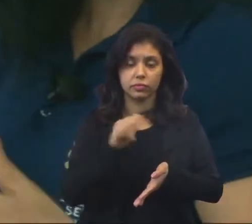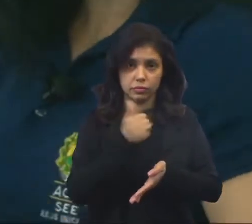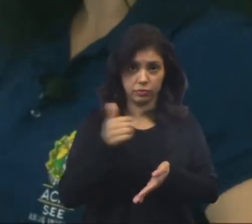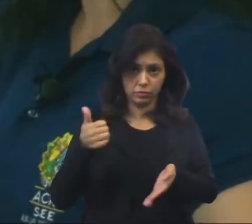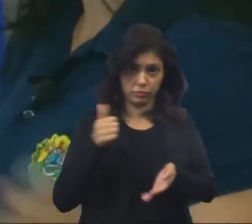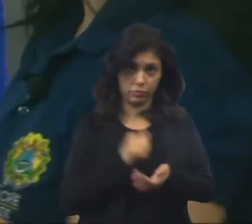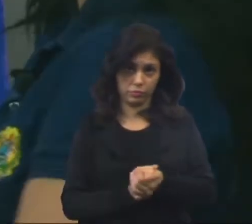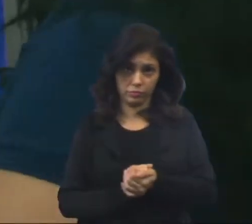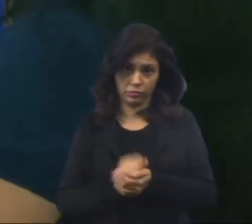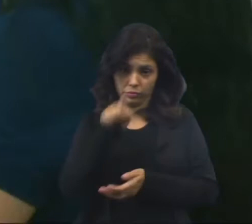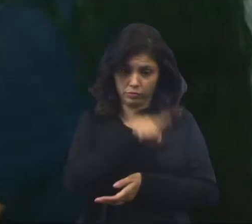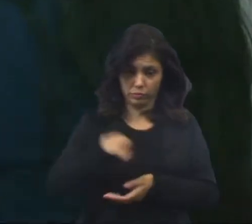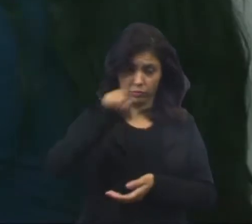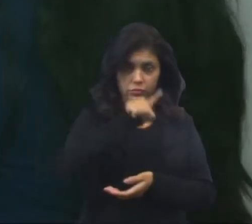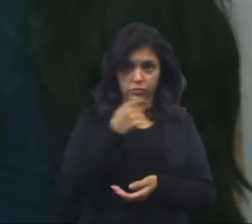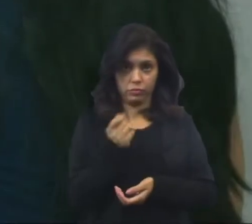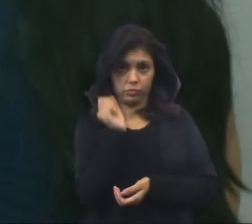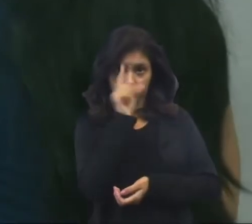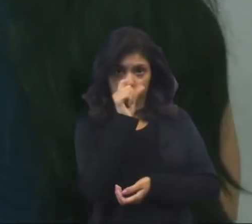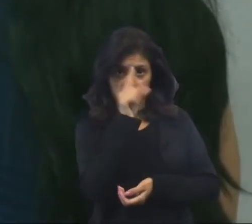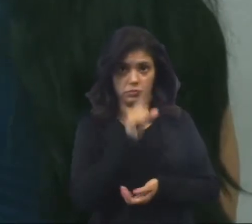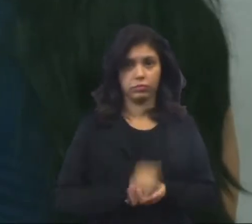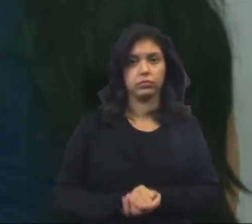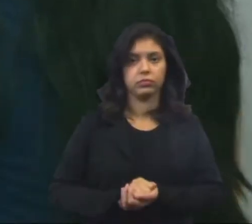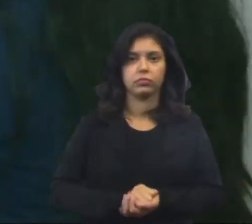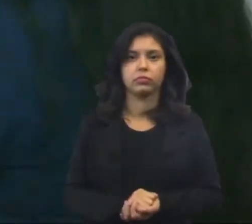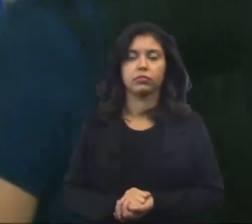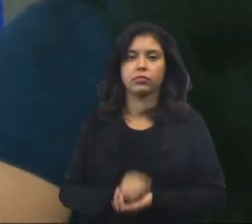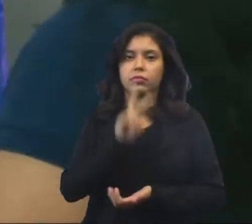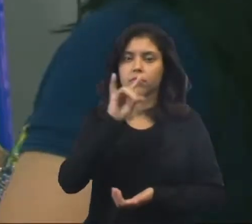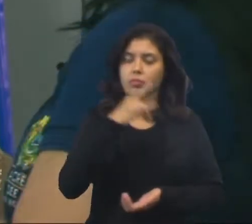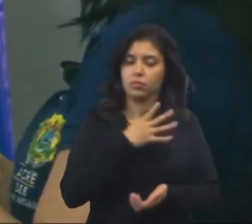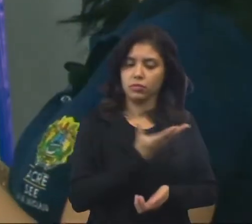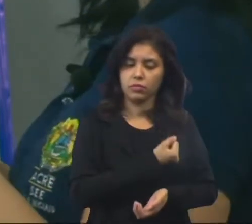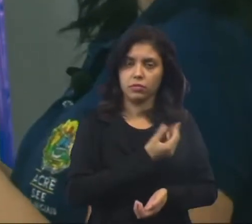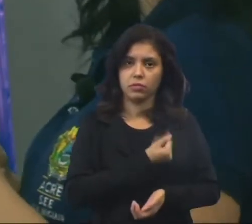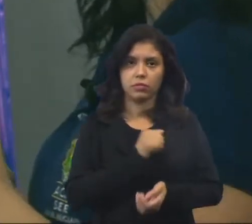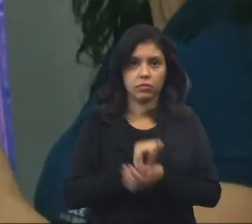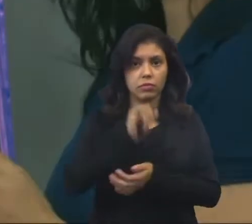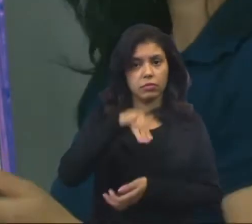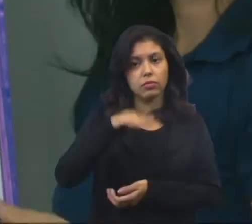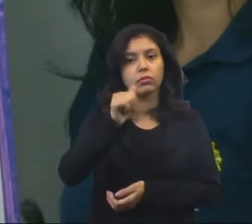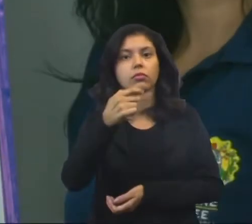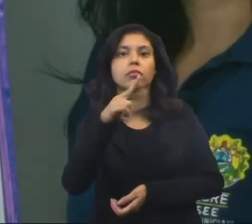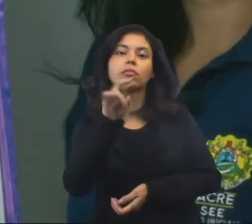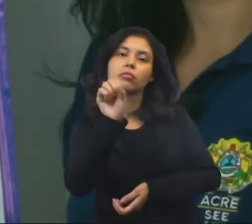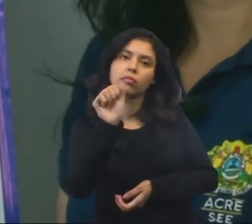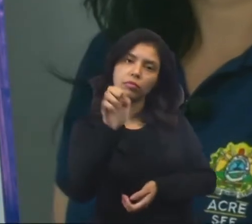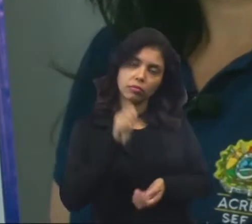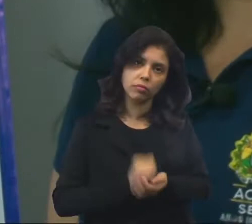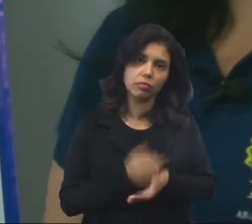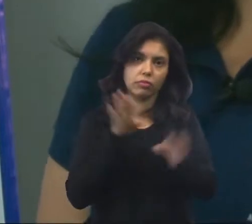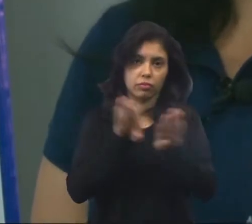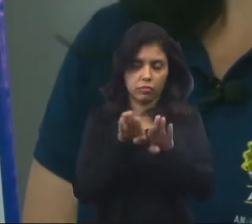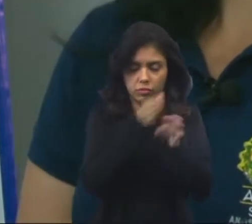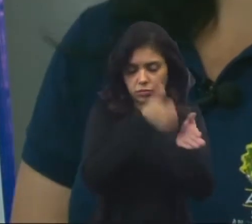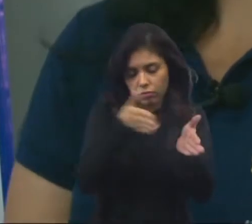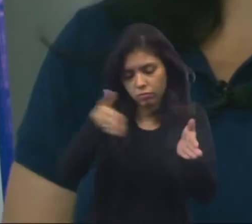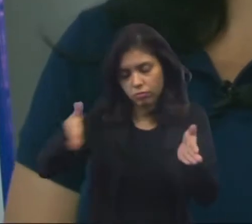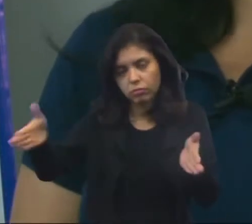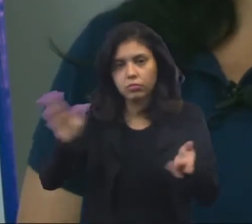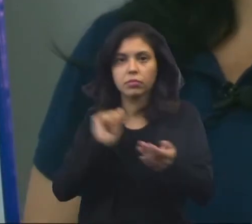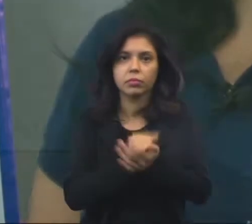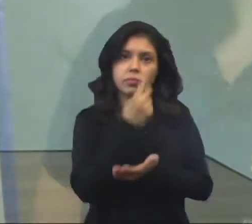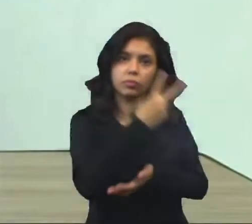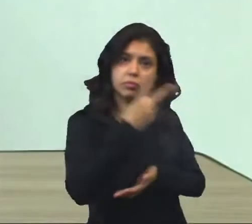que eu circularia de azul, ó, são os números ímpares, tá? Também segue uma ordem aí, no caso de